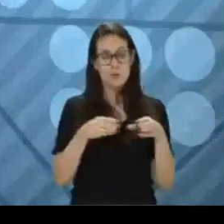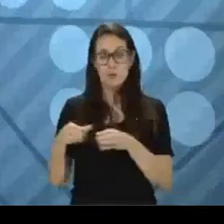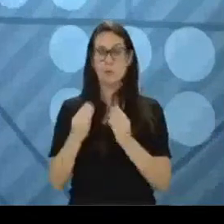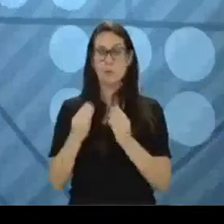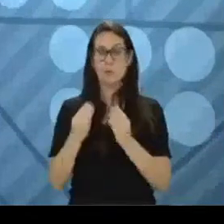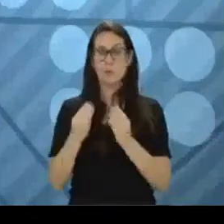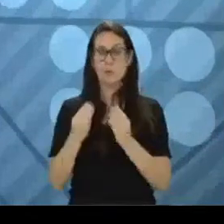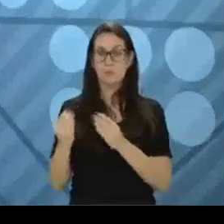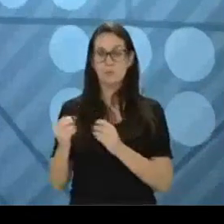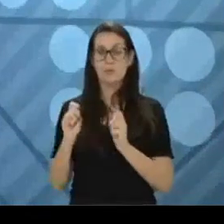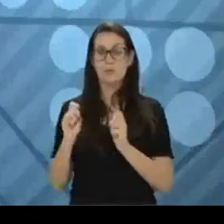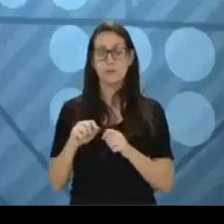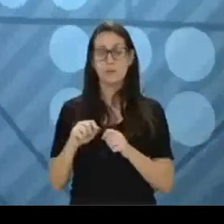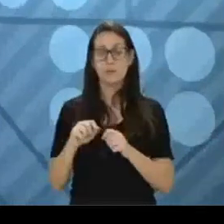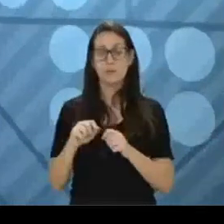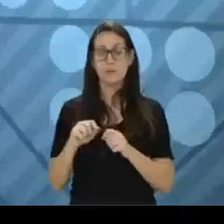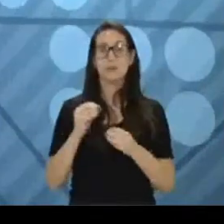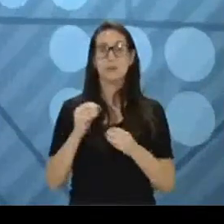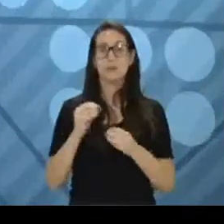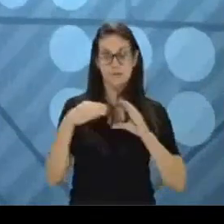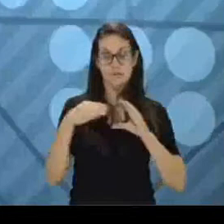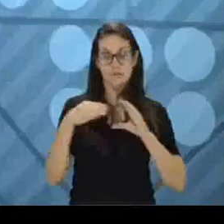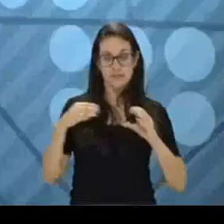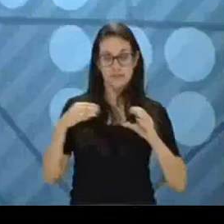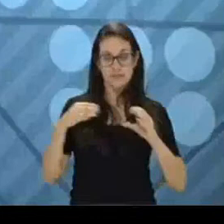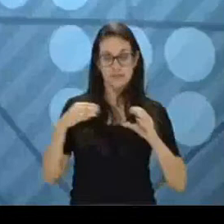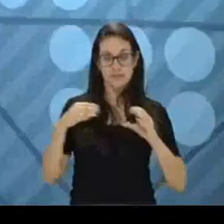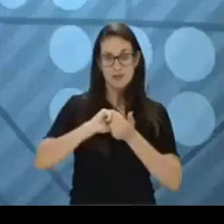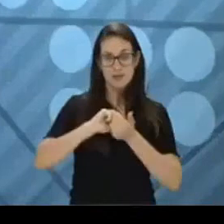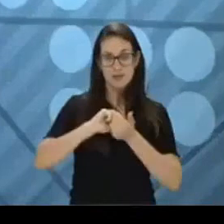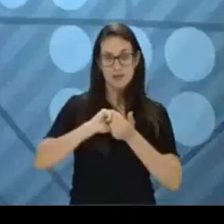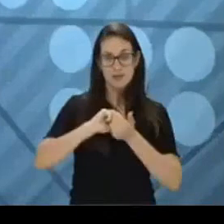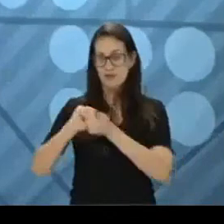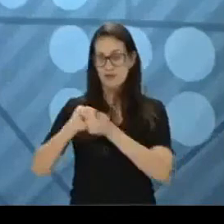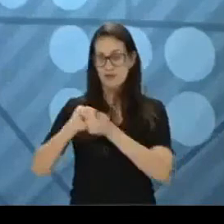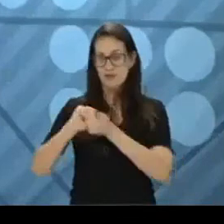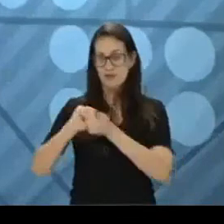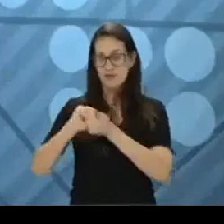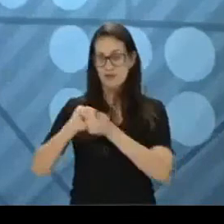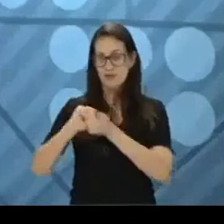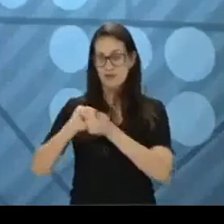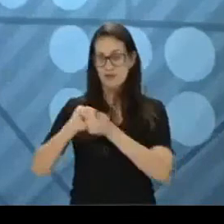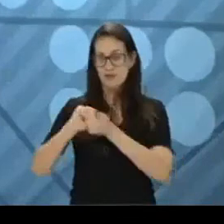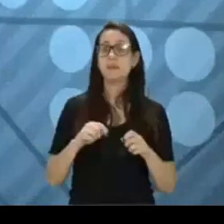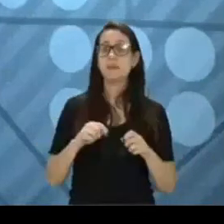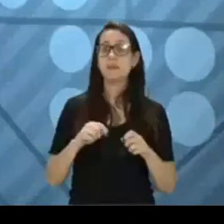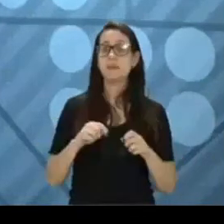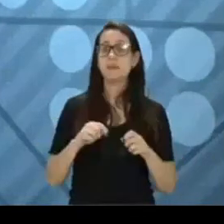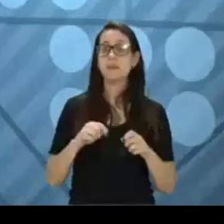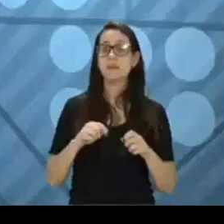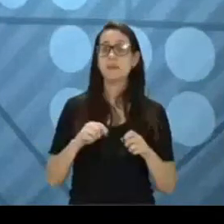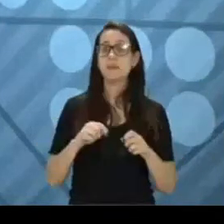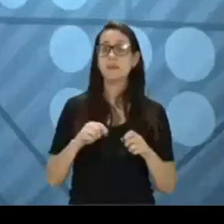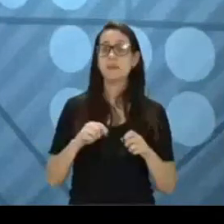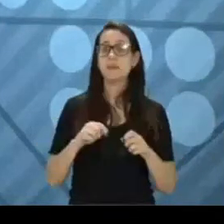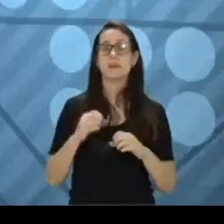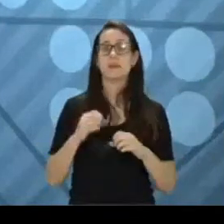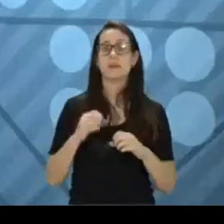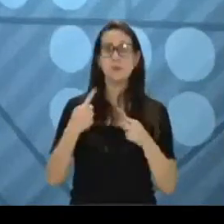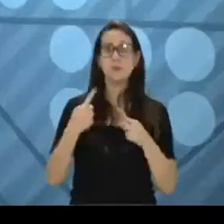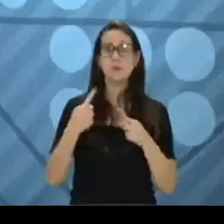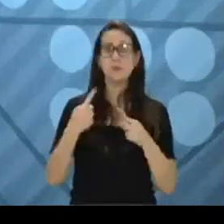elas se aderem umas às outras. E isso é possível, e isso é possível em qualquer outra bactéria,